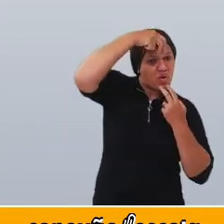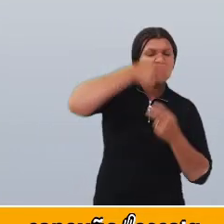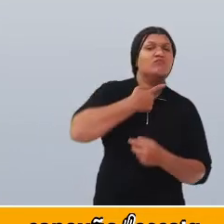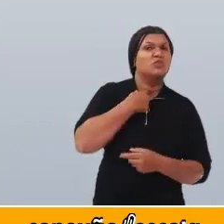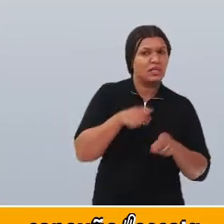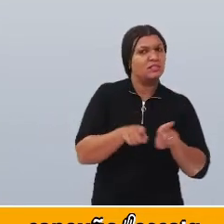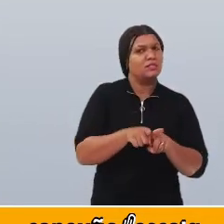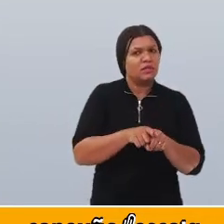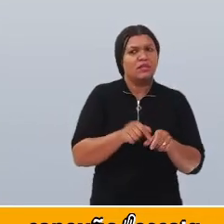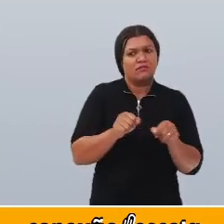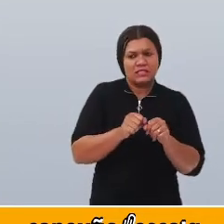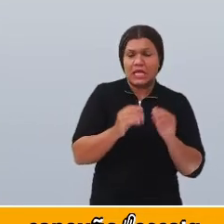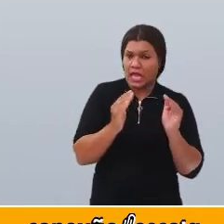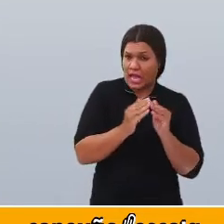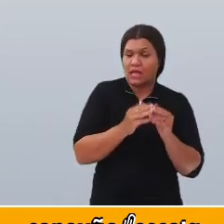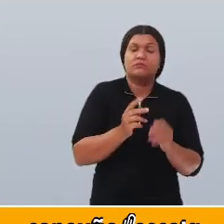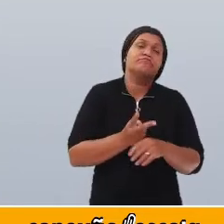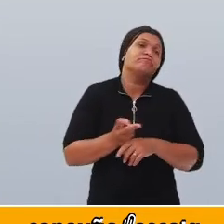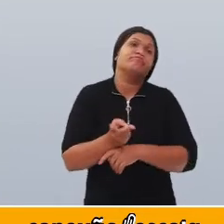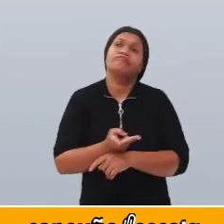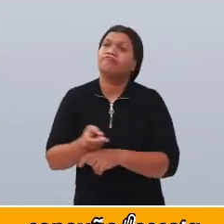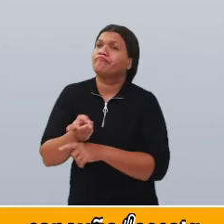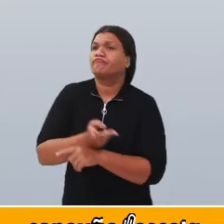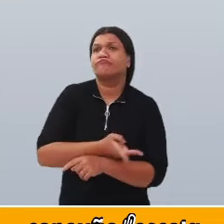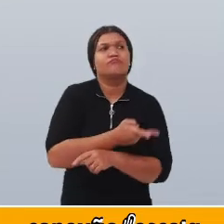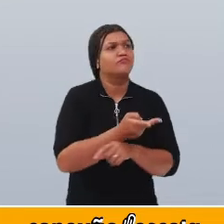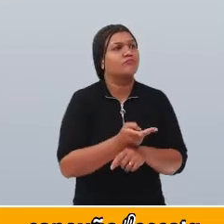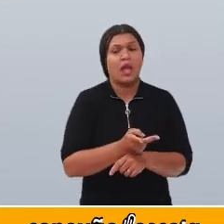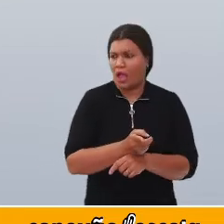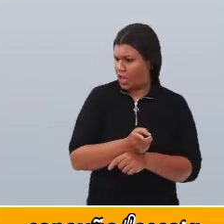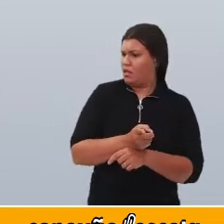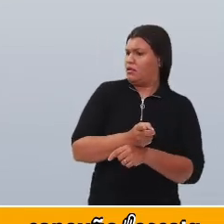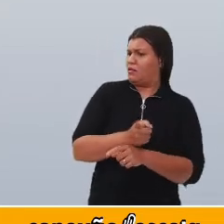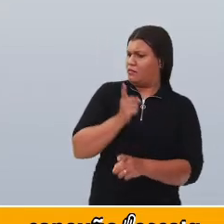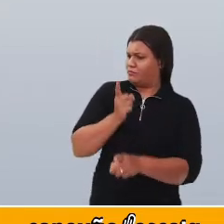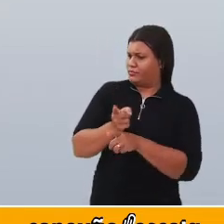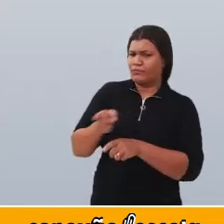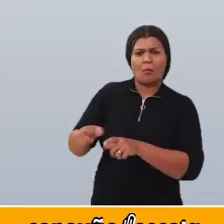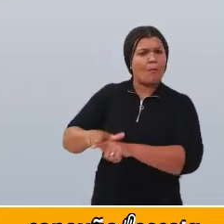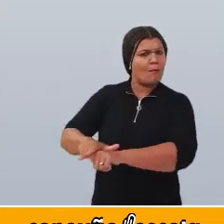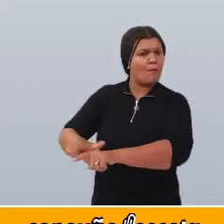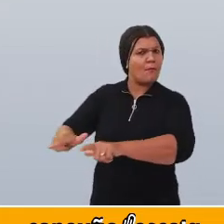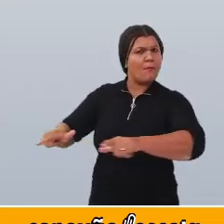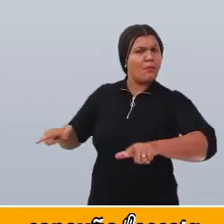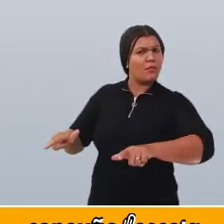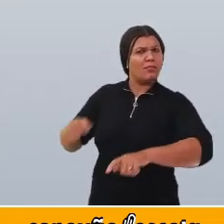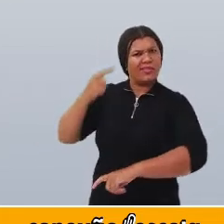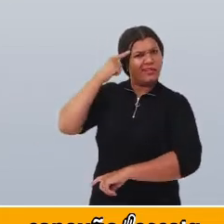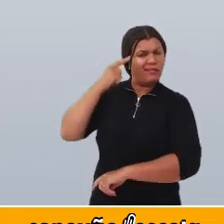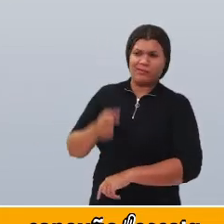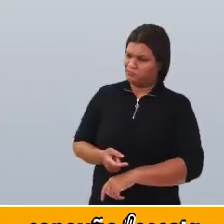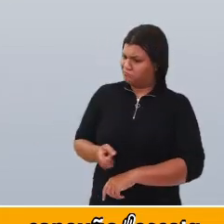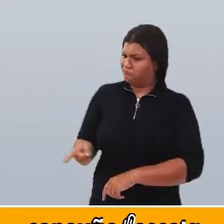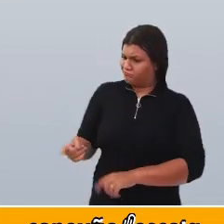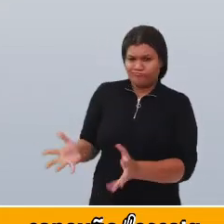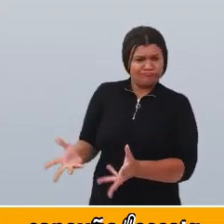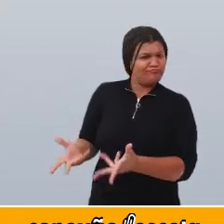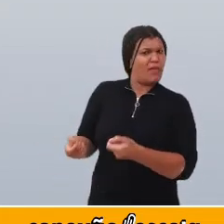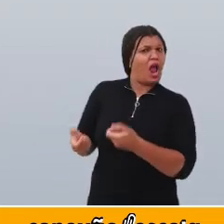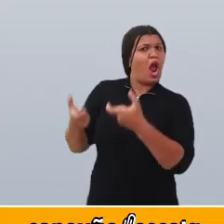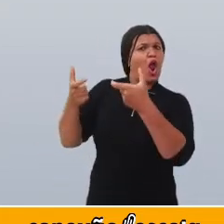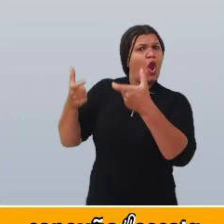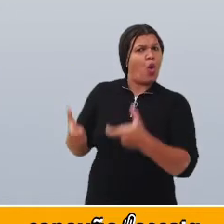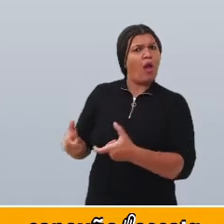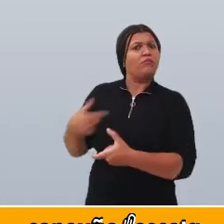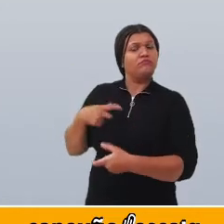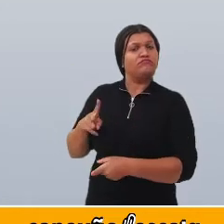lugar. E chegando no que a onça tinha roçado, disse: Bravo! Que belo lugar para levantar